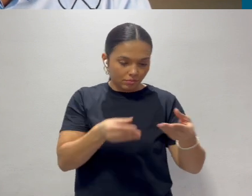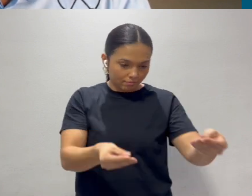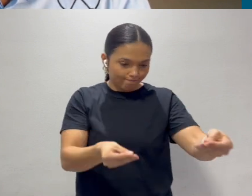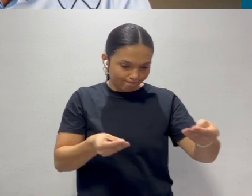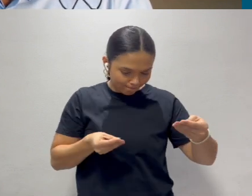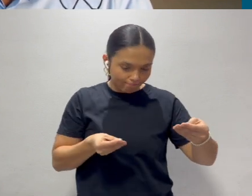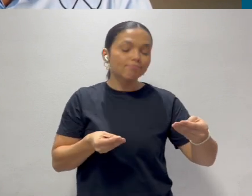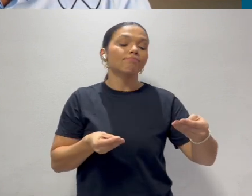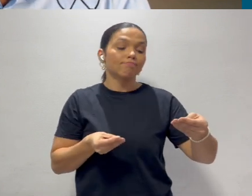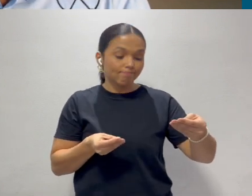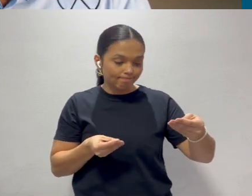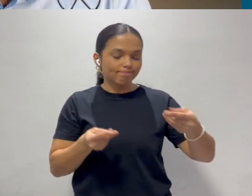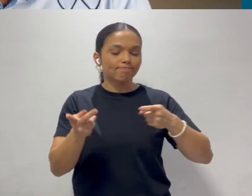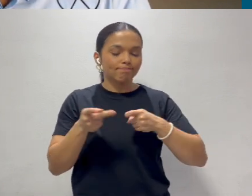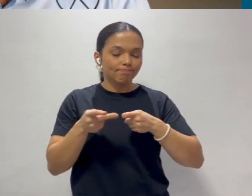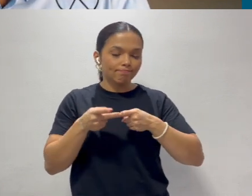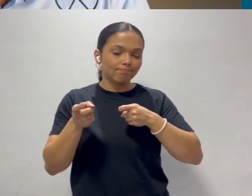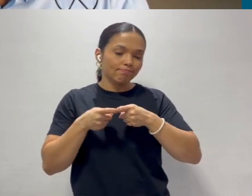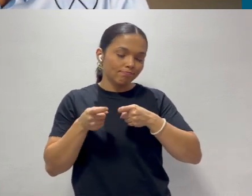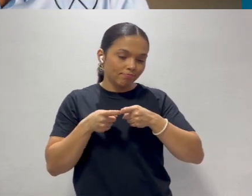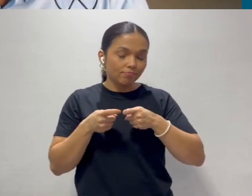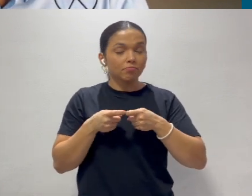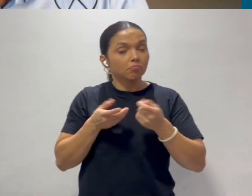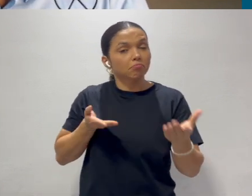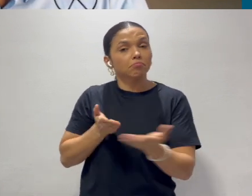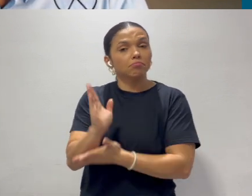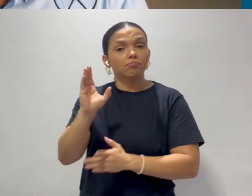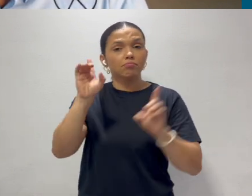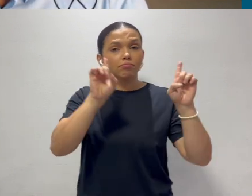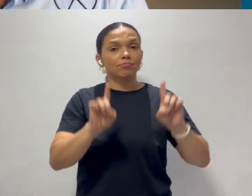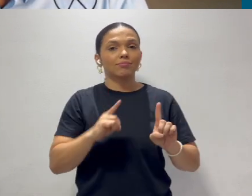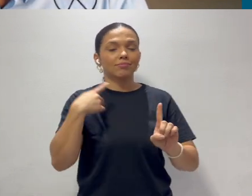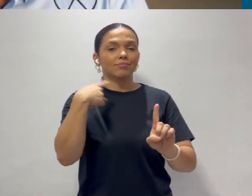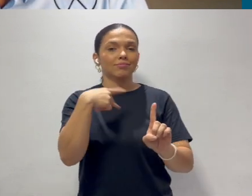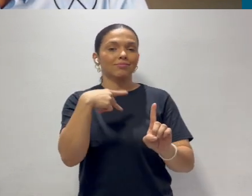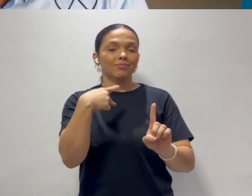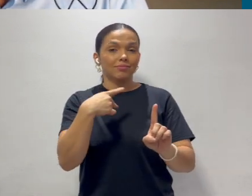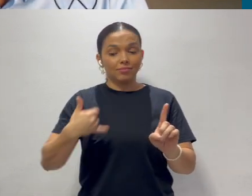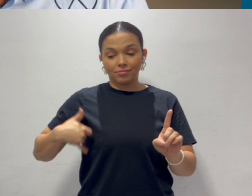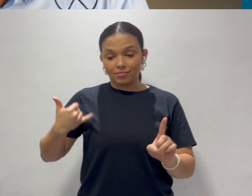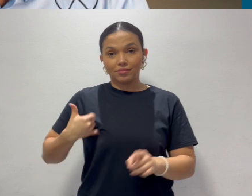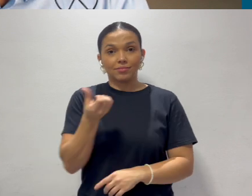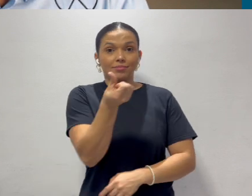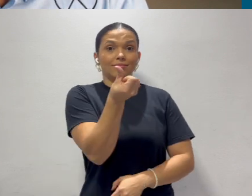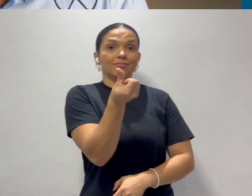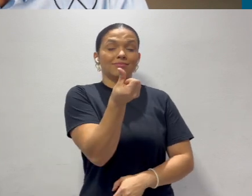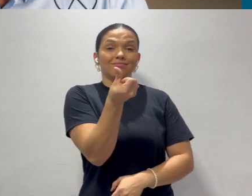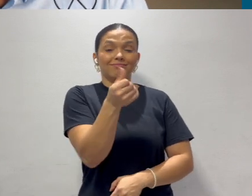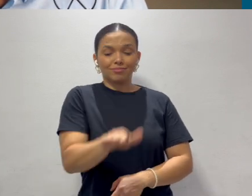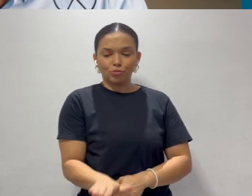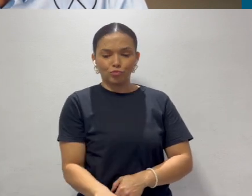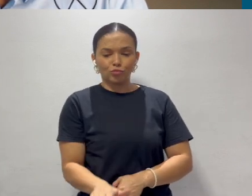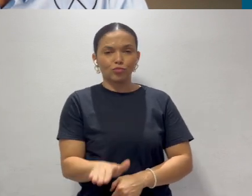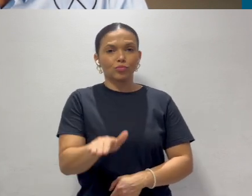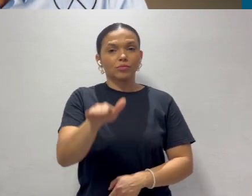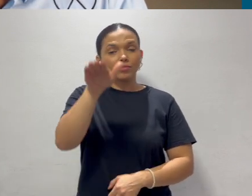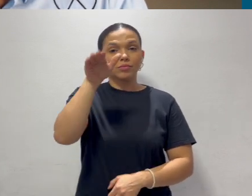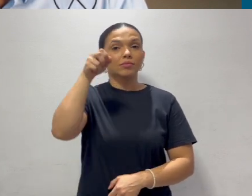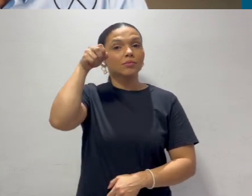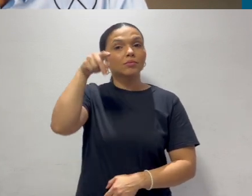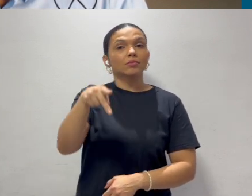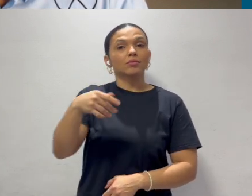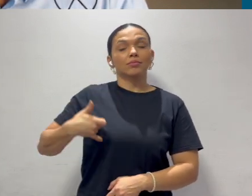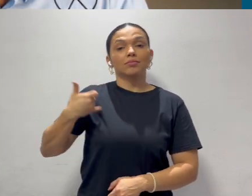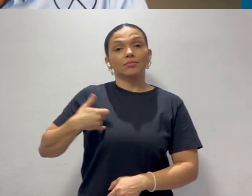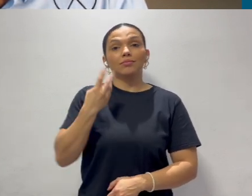com aquilo, o perito colocou a deficiência dela preponderante. Naquela idade lá, com 6 aninhos de idade, ela